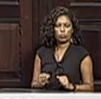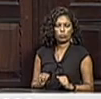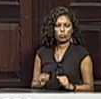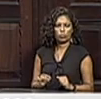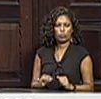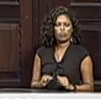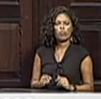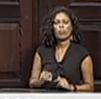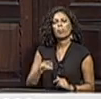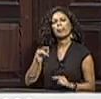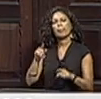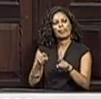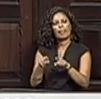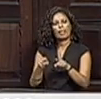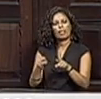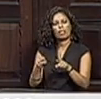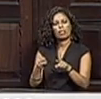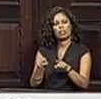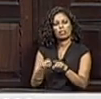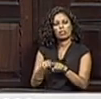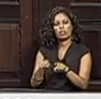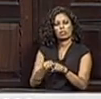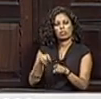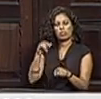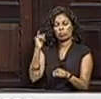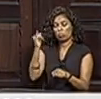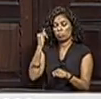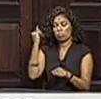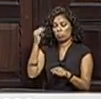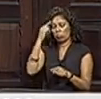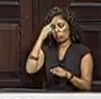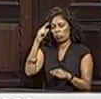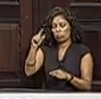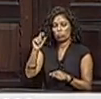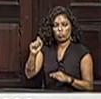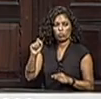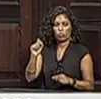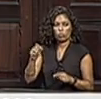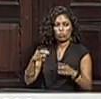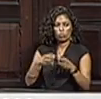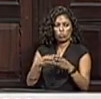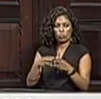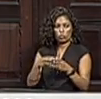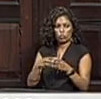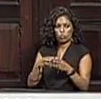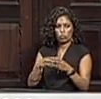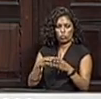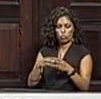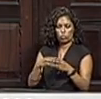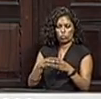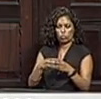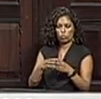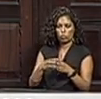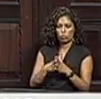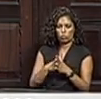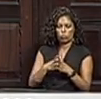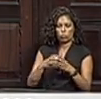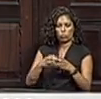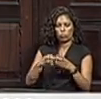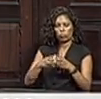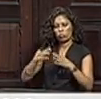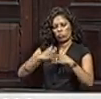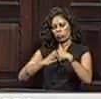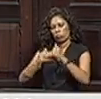de telecomunicações, ganhando muito abaixo desse gigantesco piso de R$ 2.300, R$